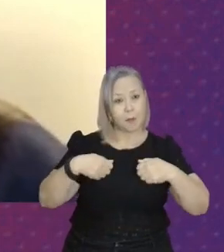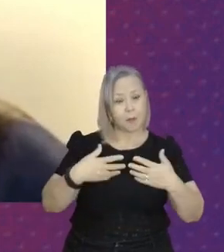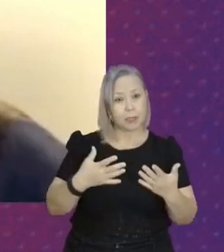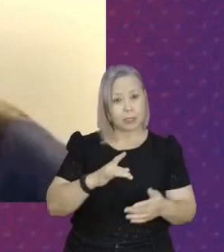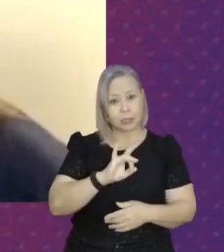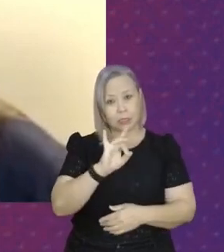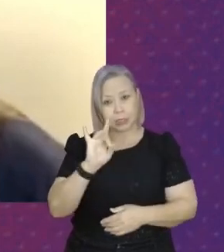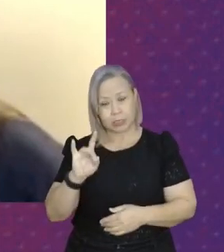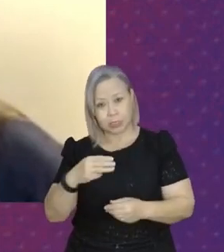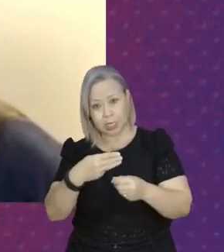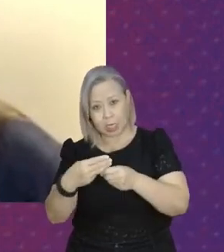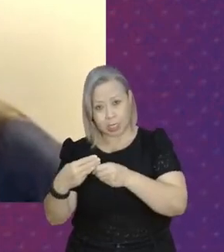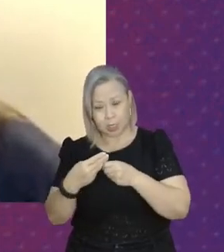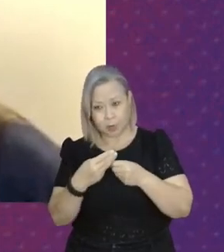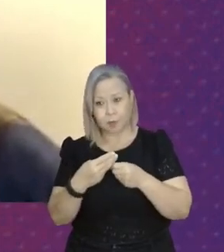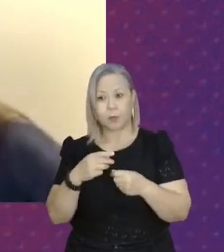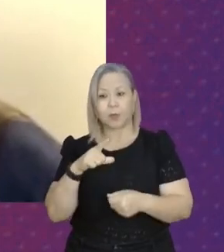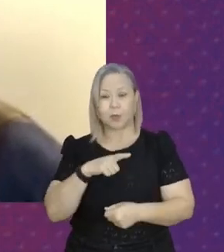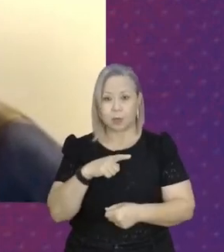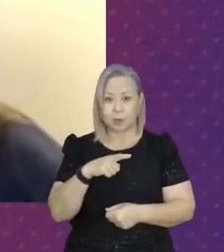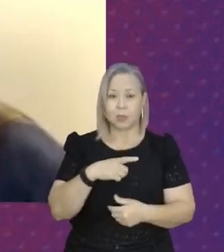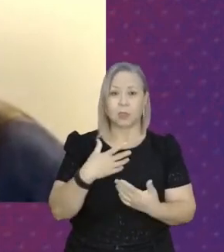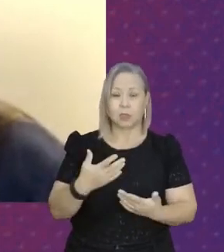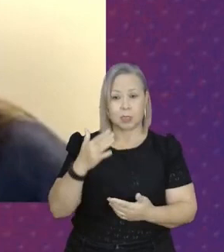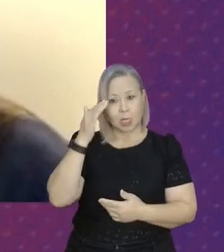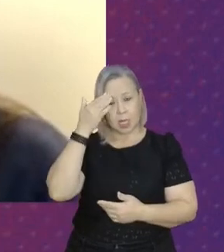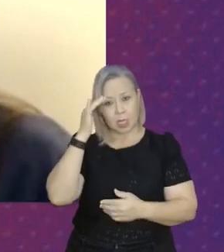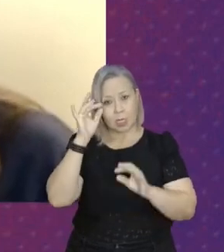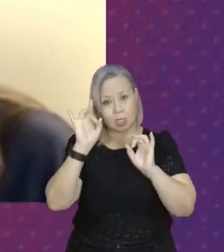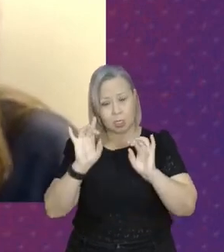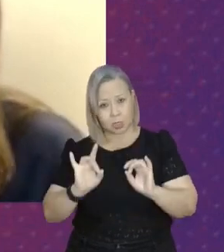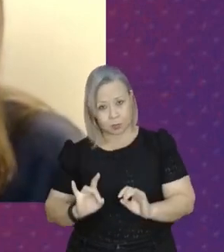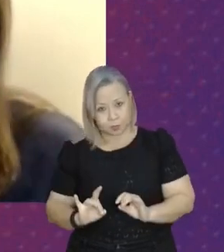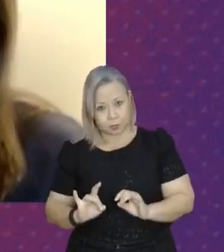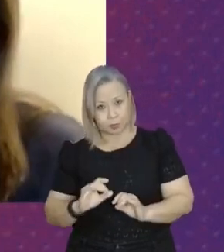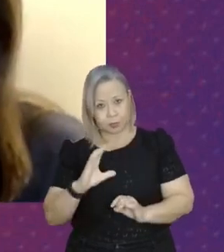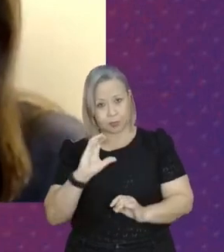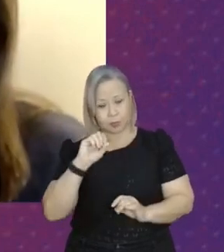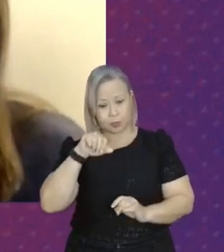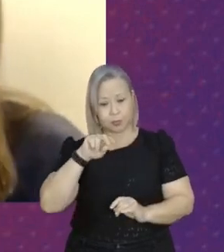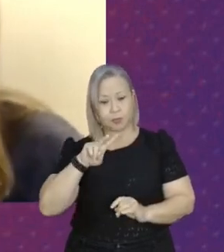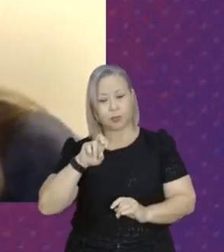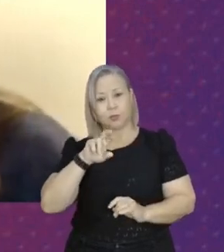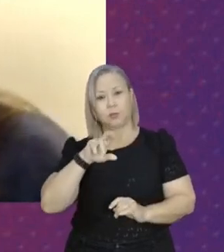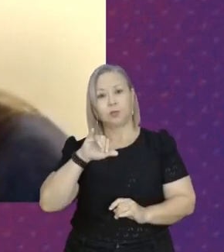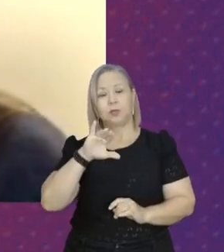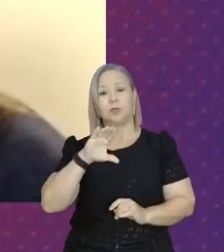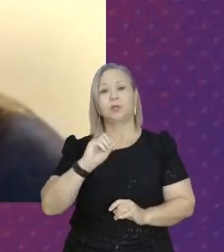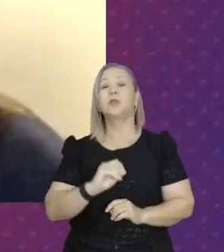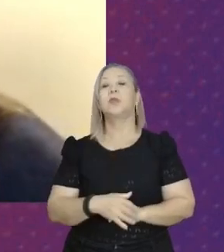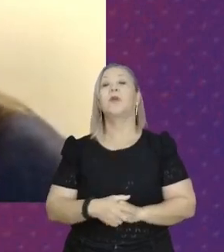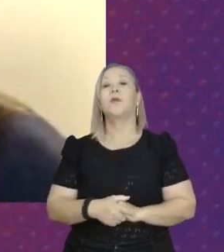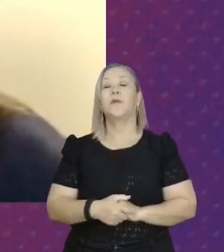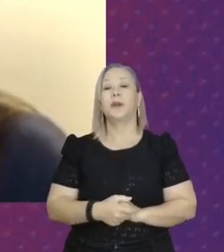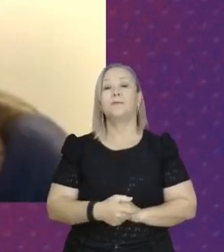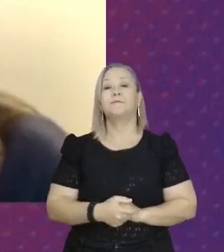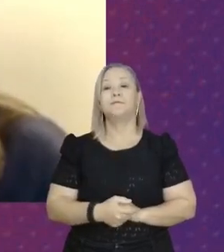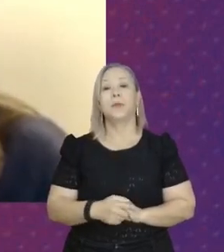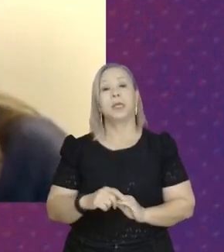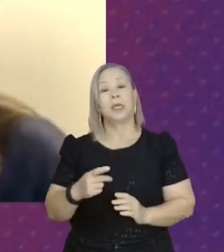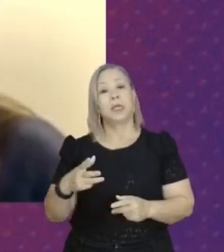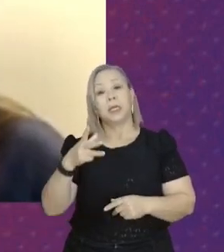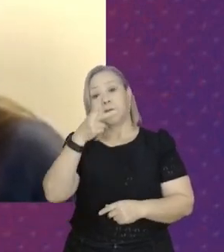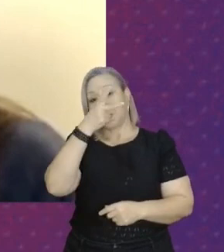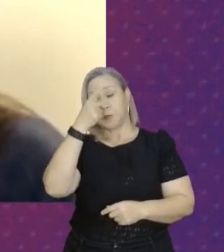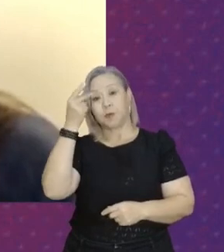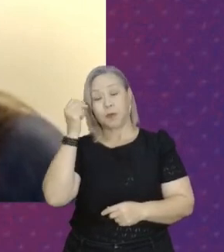cada município tem realidades bem específicas, né? Uma coisa são as prefeituras